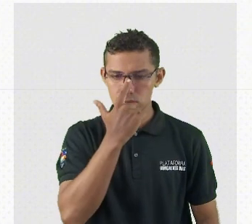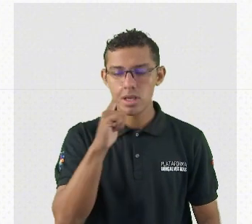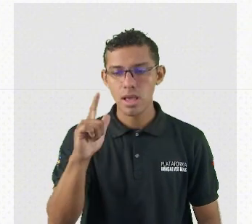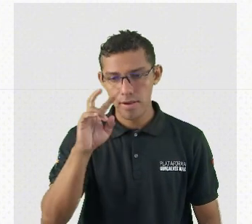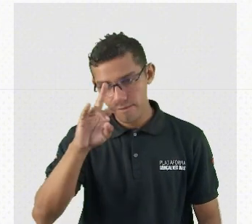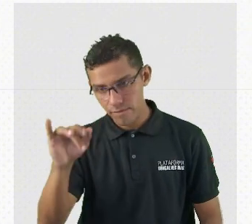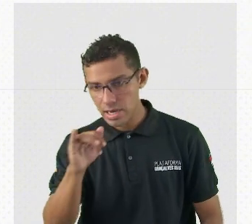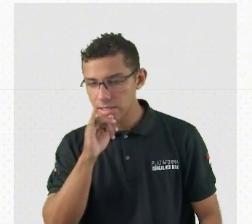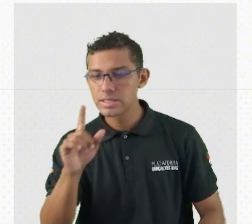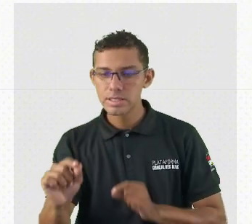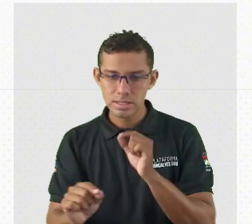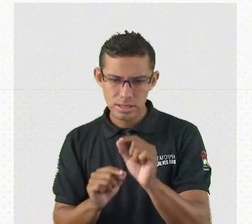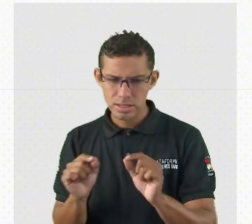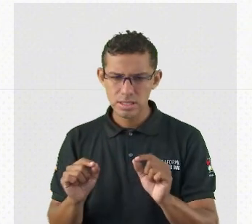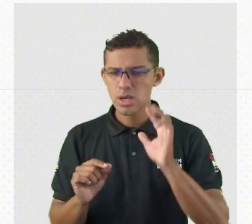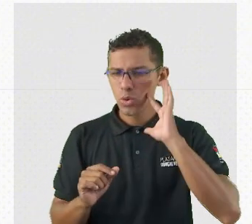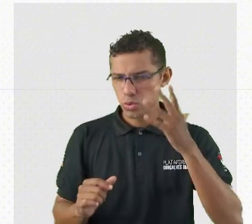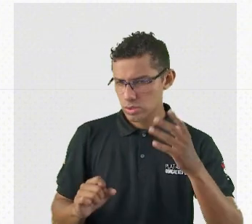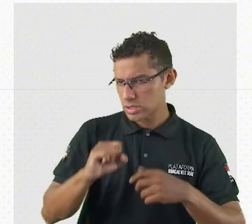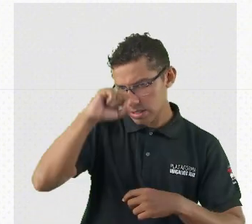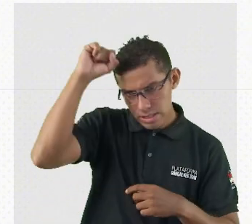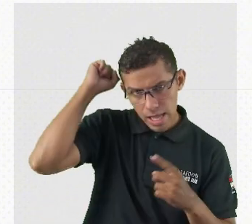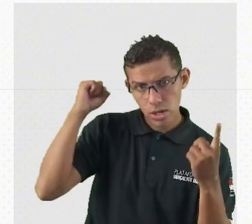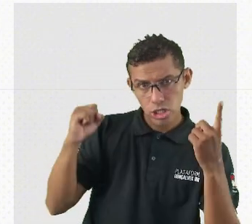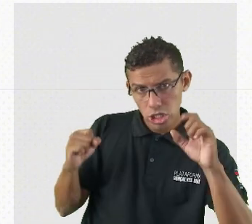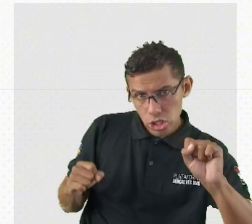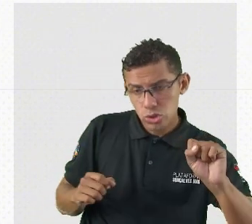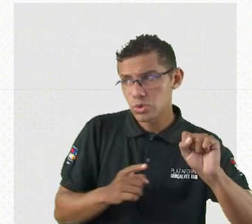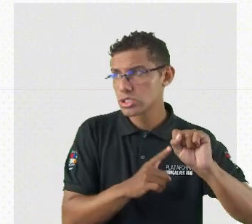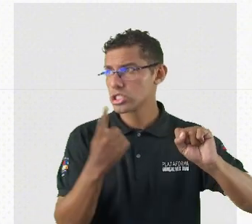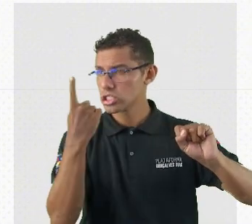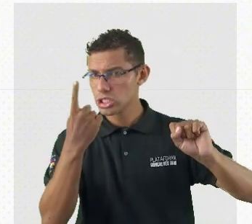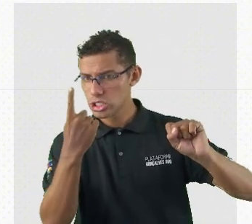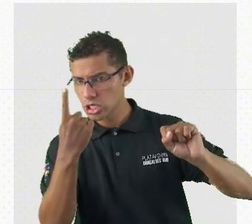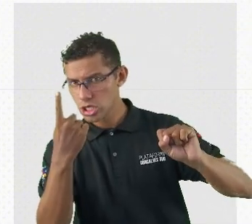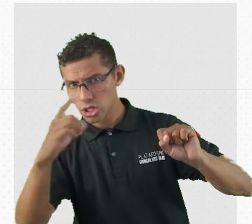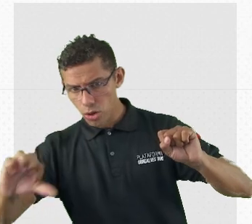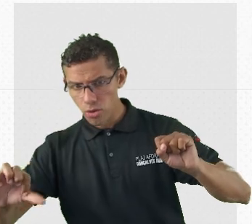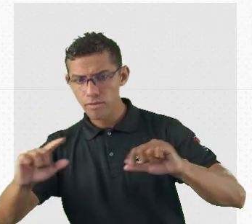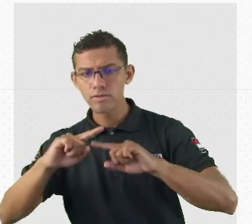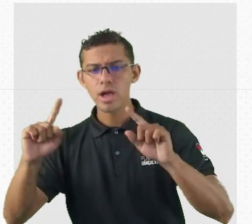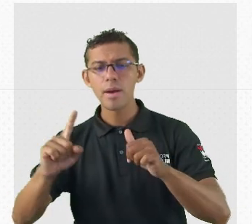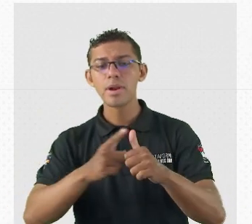ser uma revolução que vai acontecer entre os séculos 18 e 19, tá? A primeira